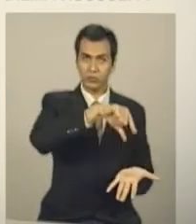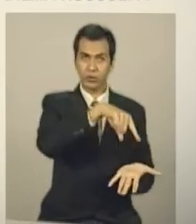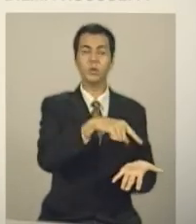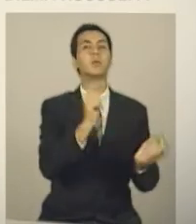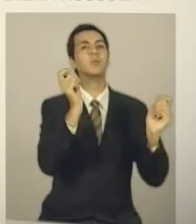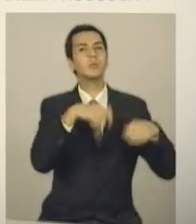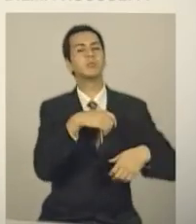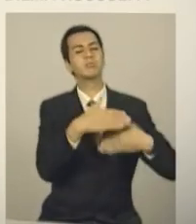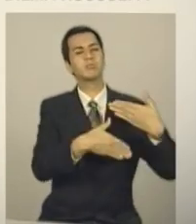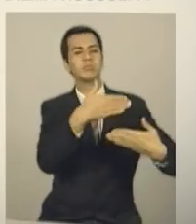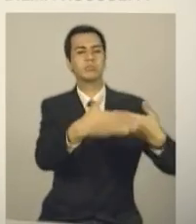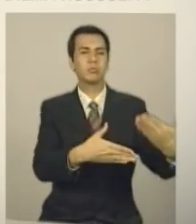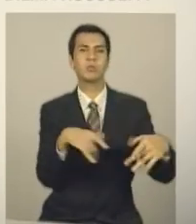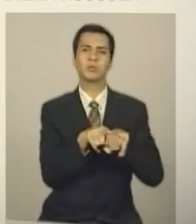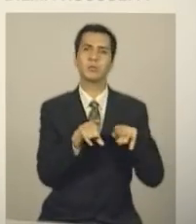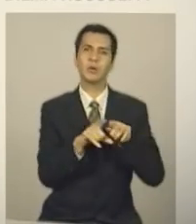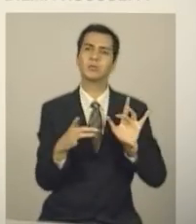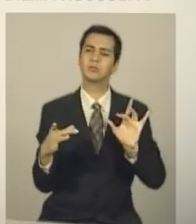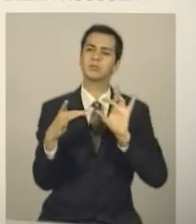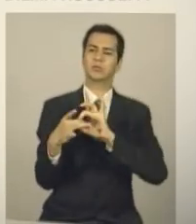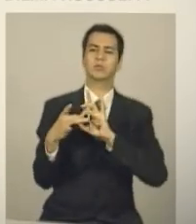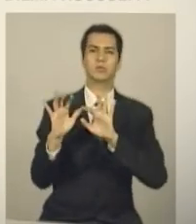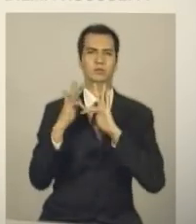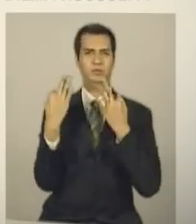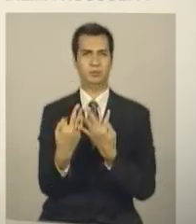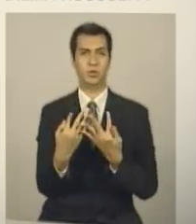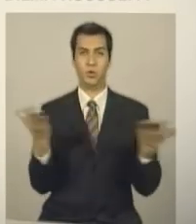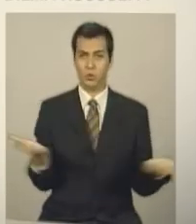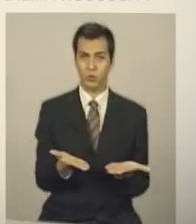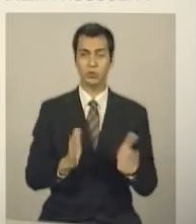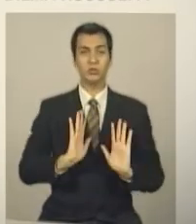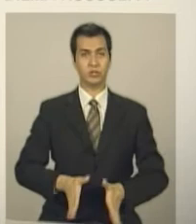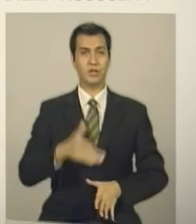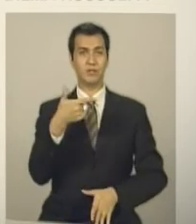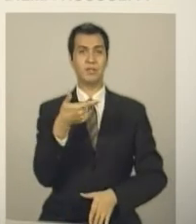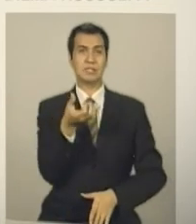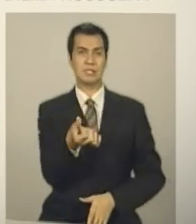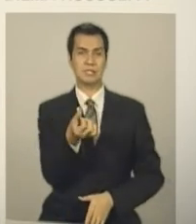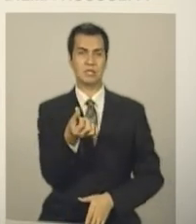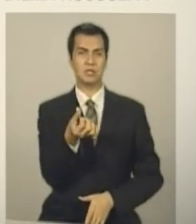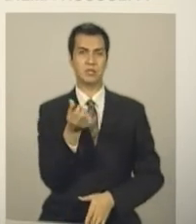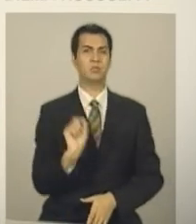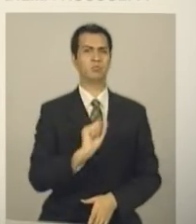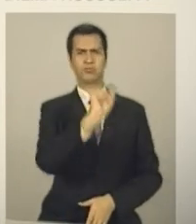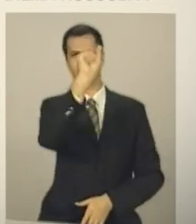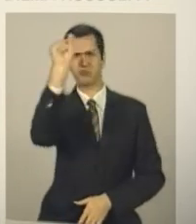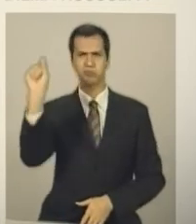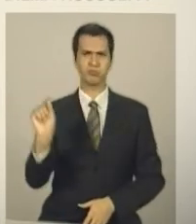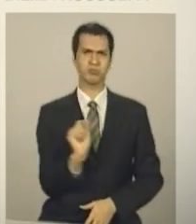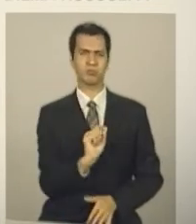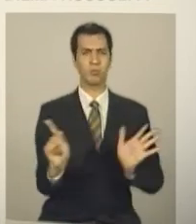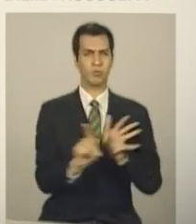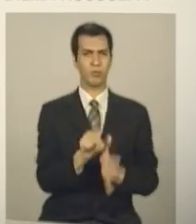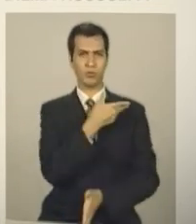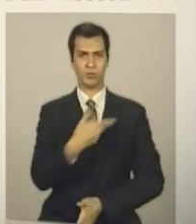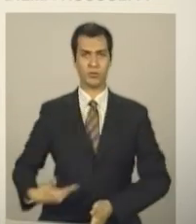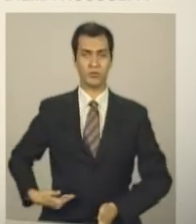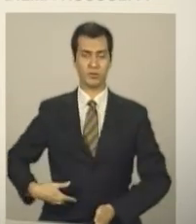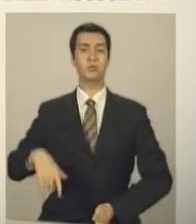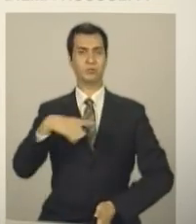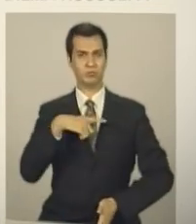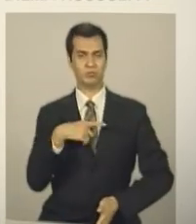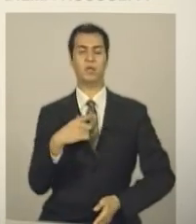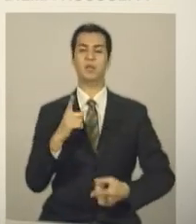família por exemplo hoje nós temos 26 unidades públicas de acolhimento que oferecem cuidado médico